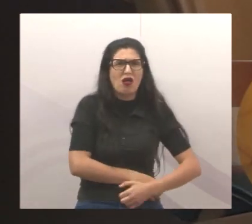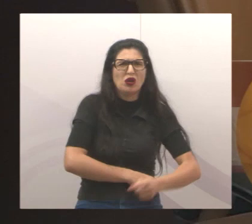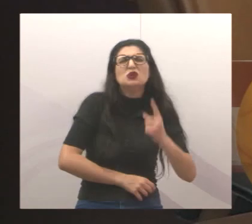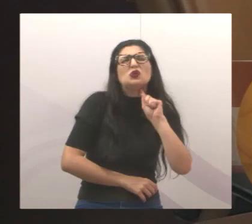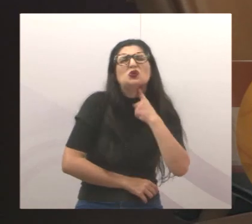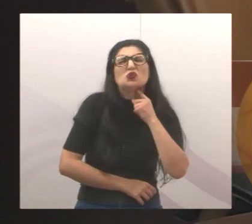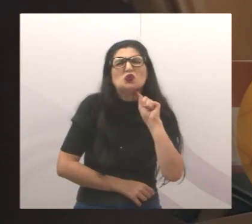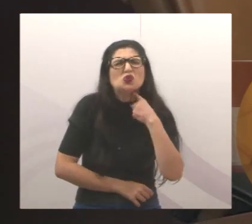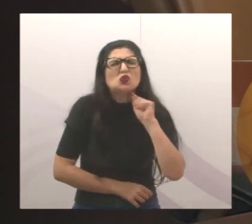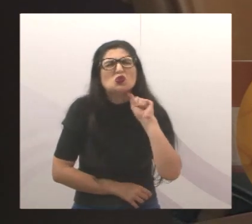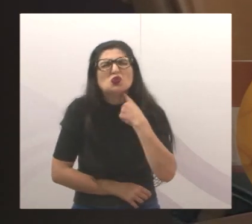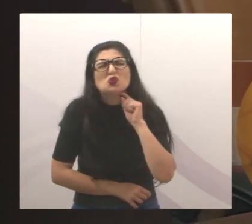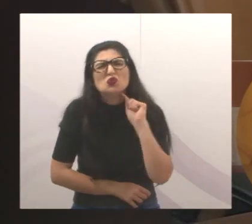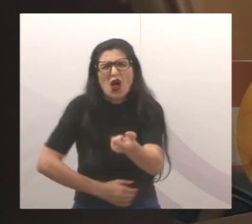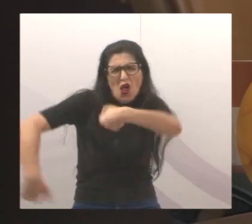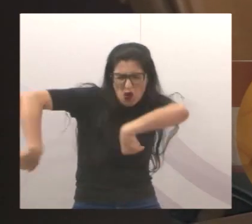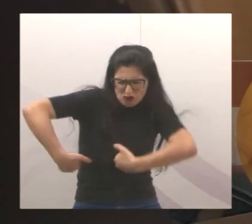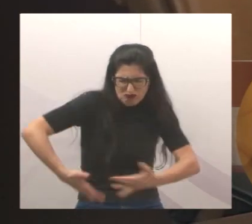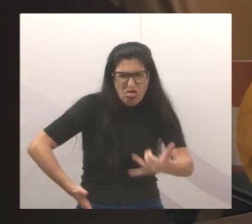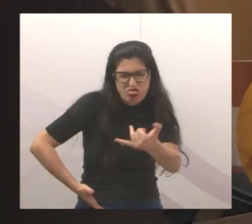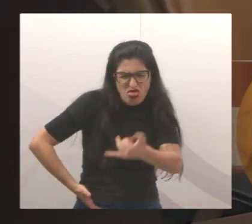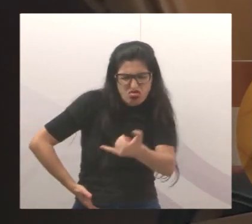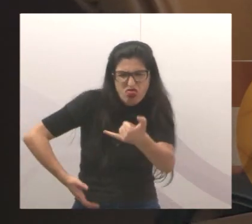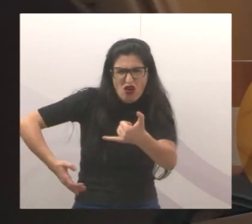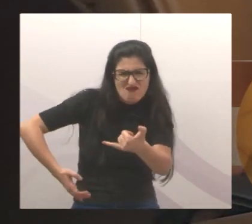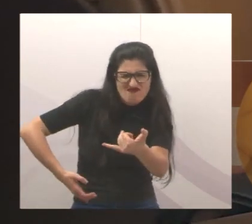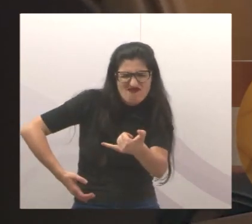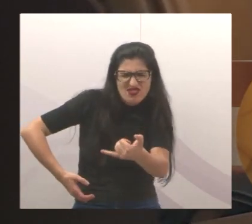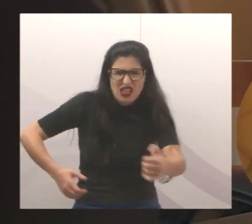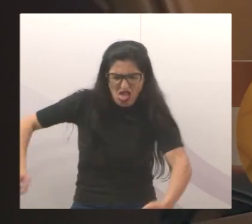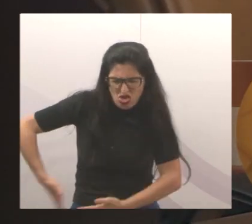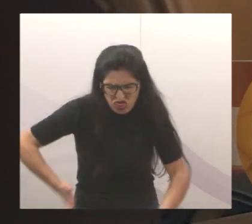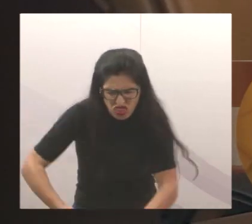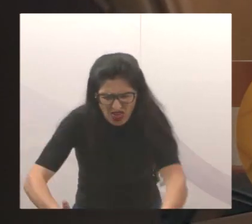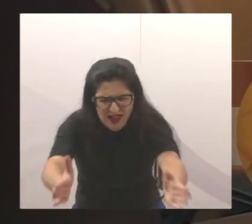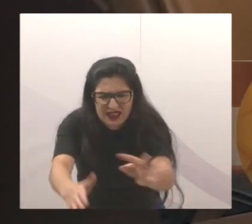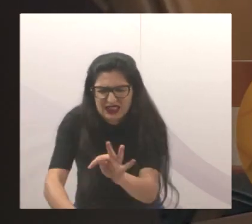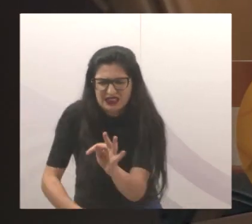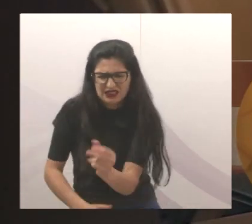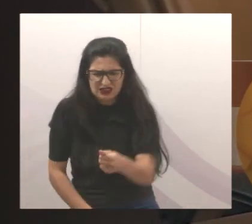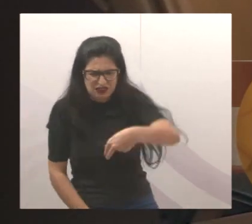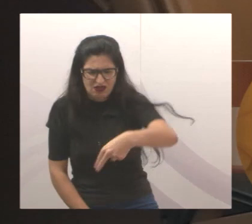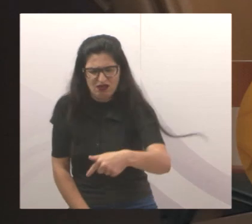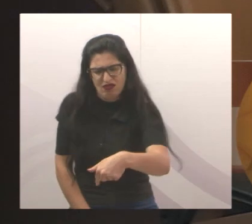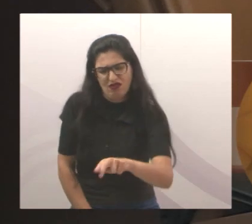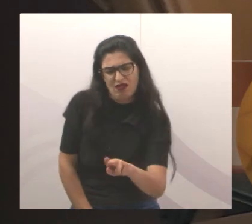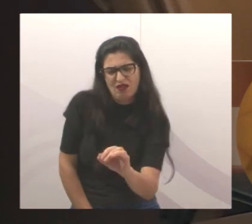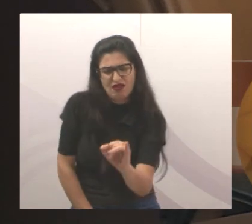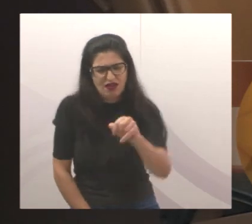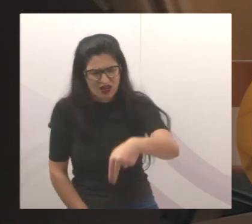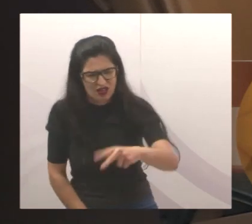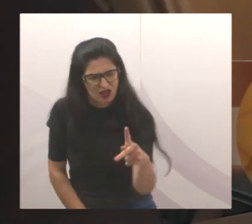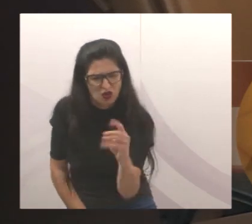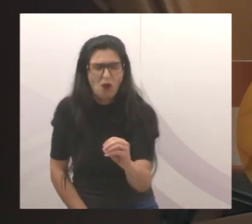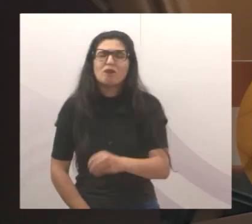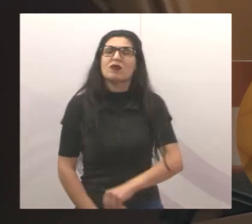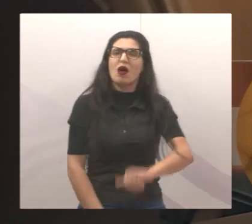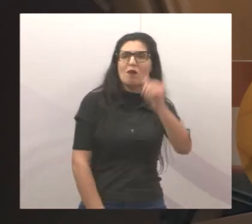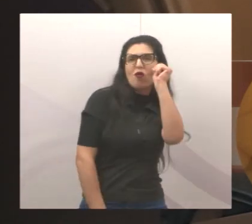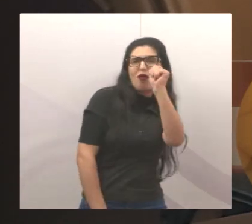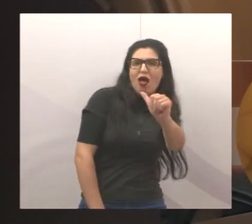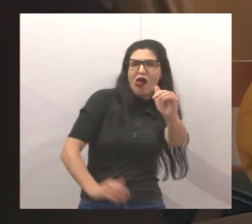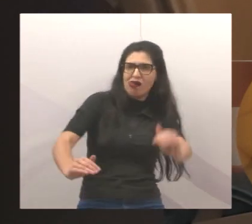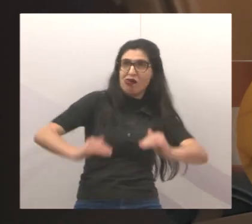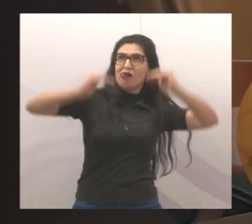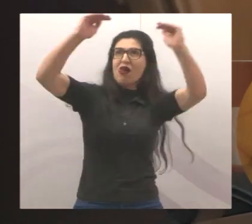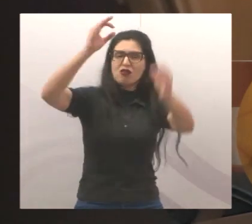esgoto direto no córrego do Tanquinho. Não é justo por um capricho de uma promotora que